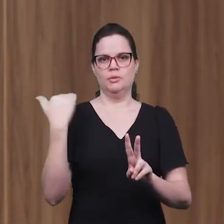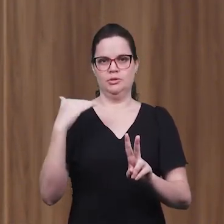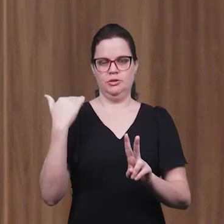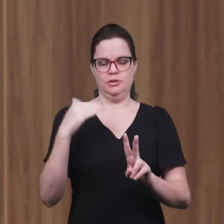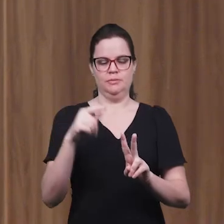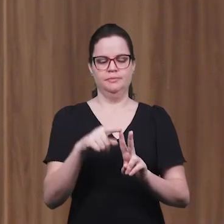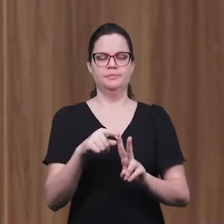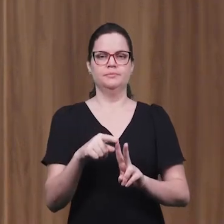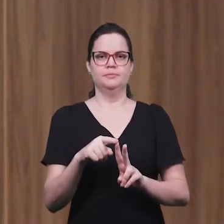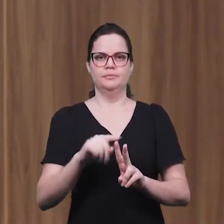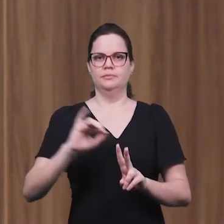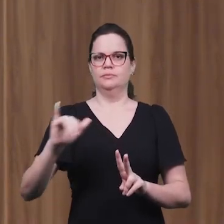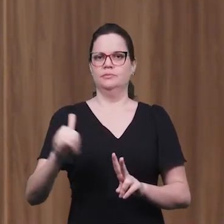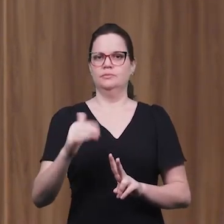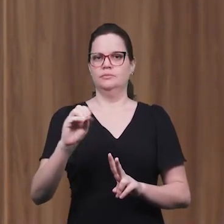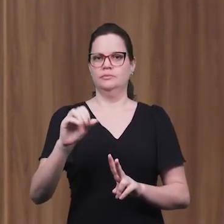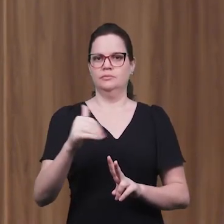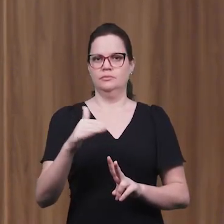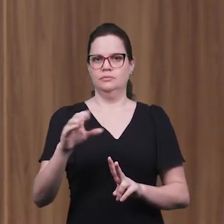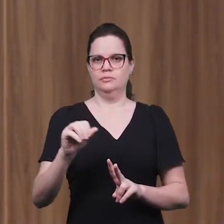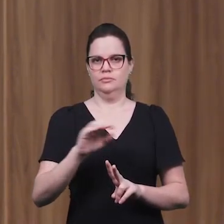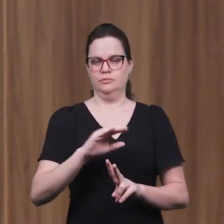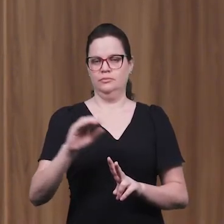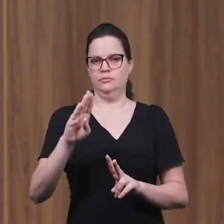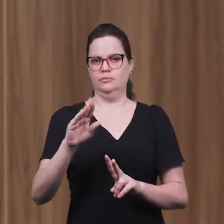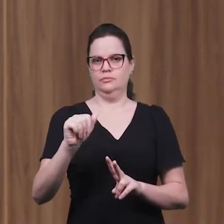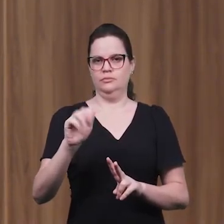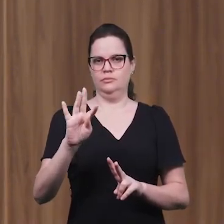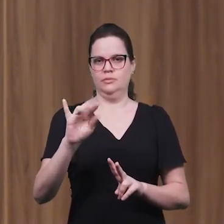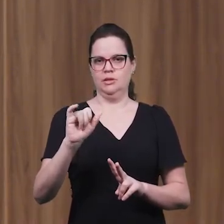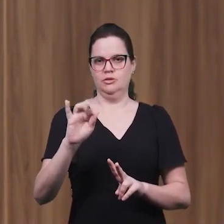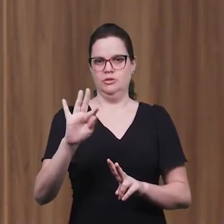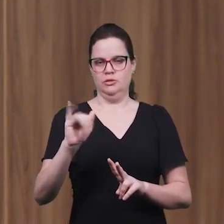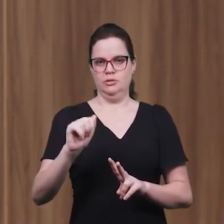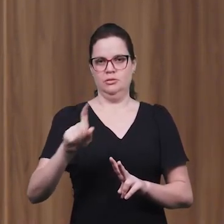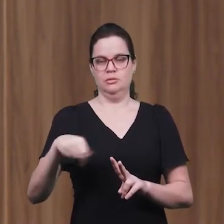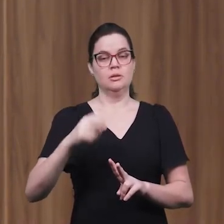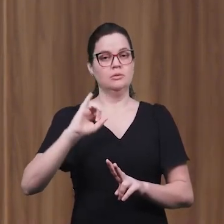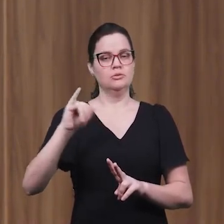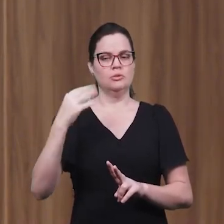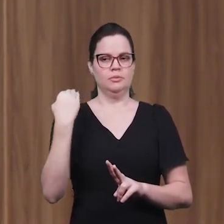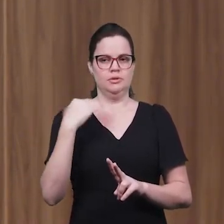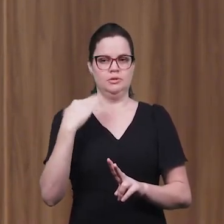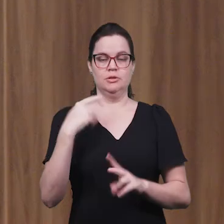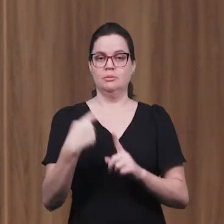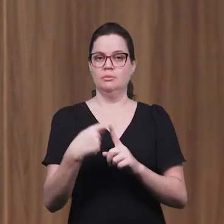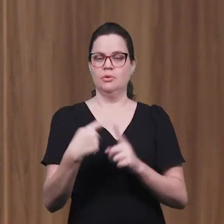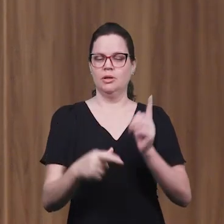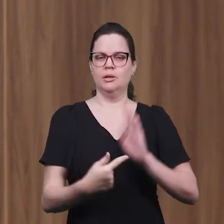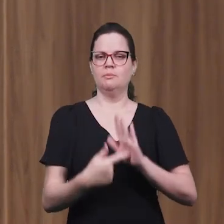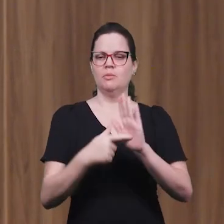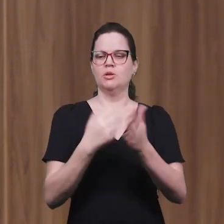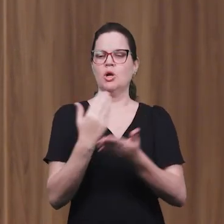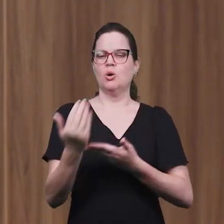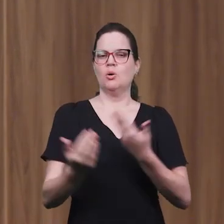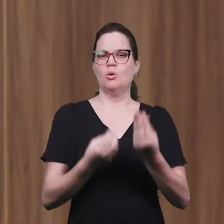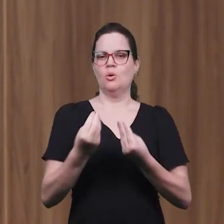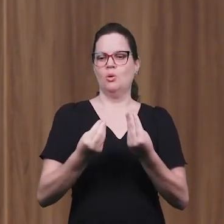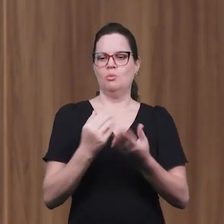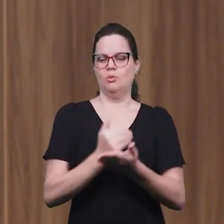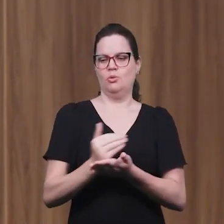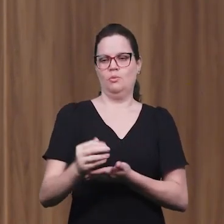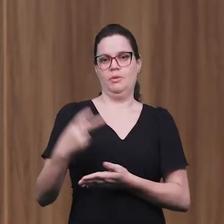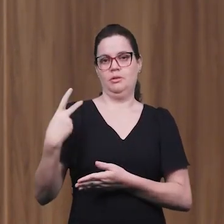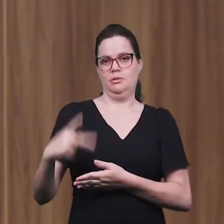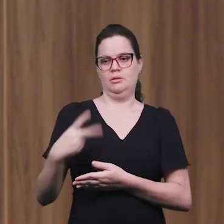Batista. A palavra começa a mostrar o início do seu ministério.